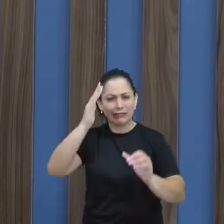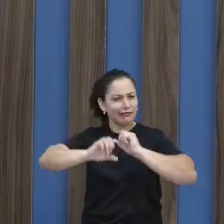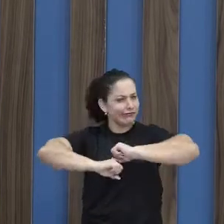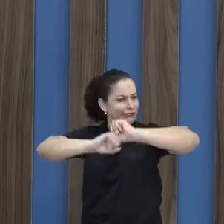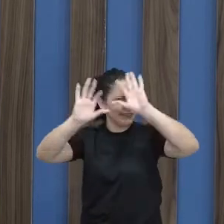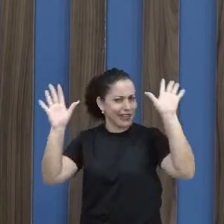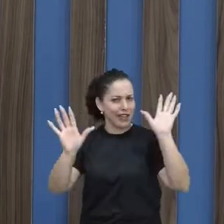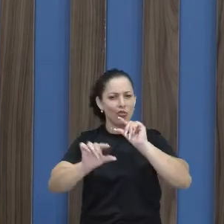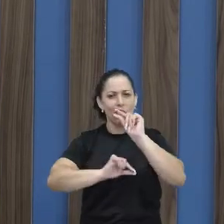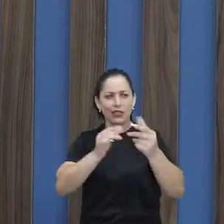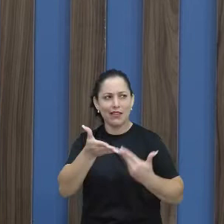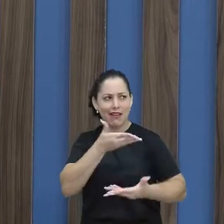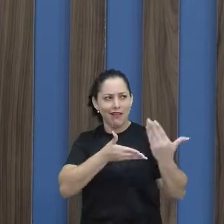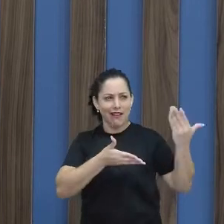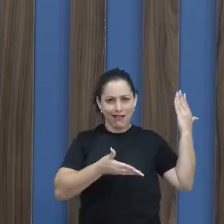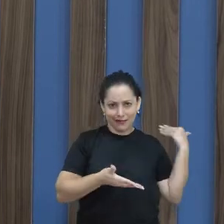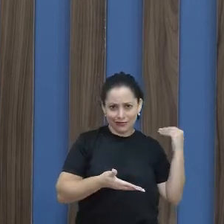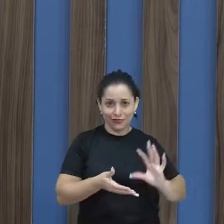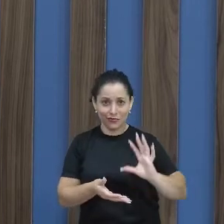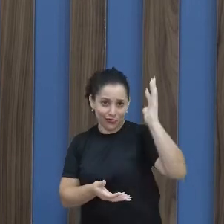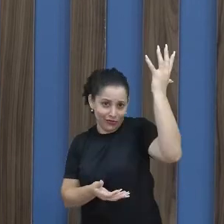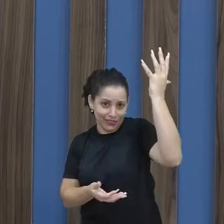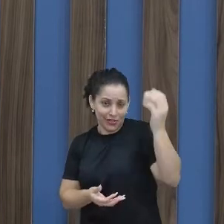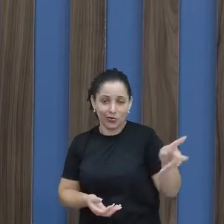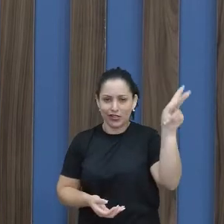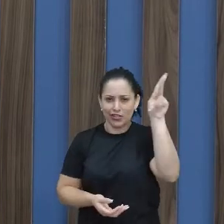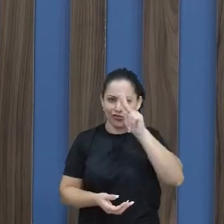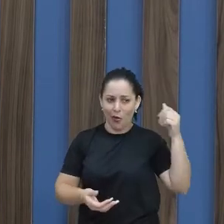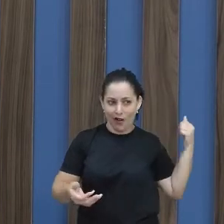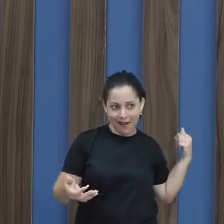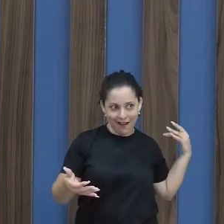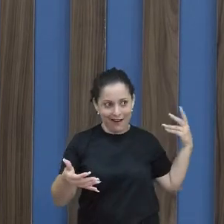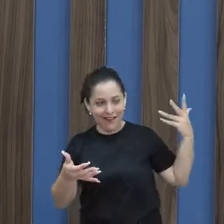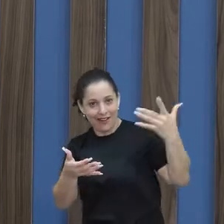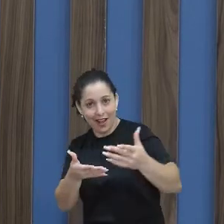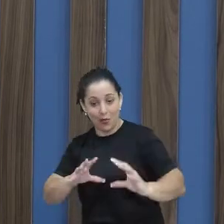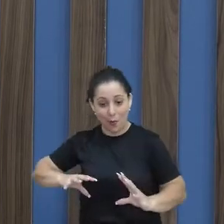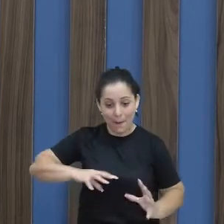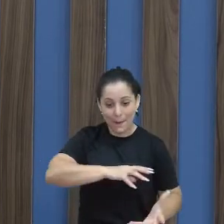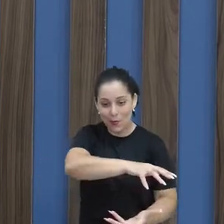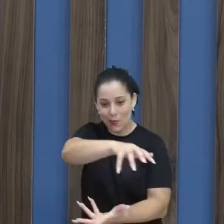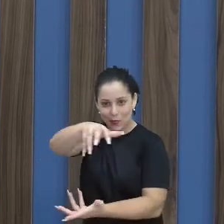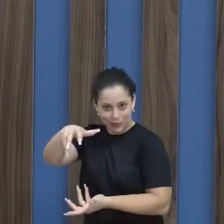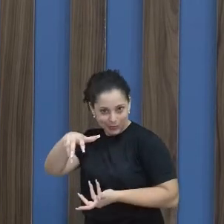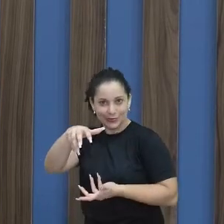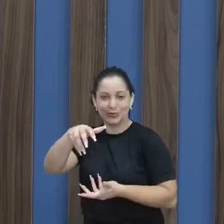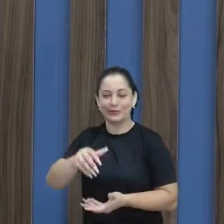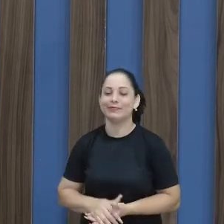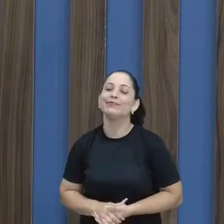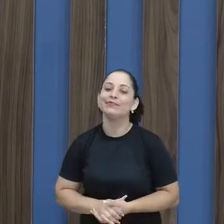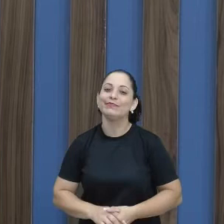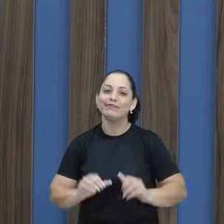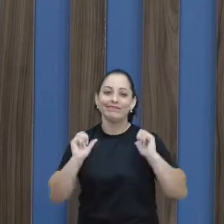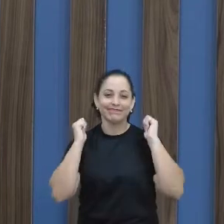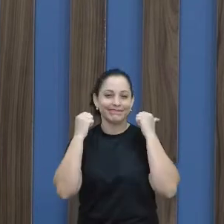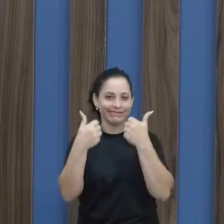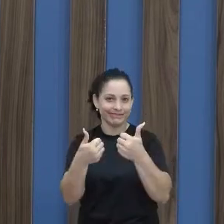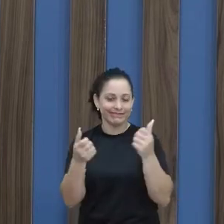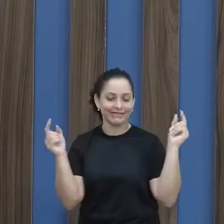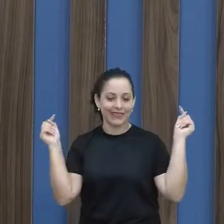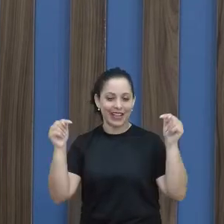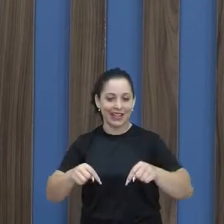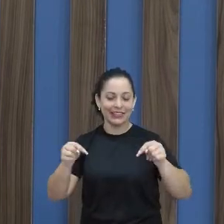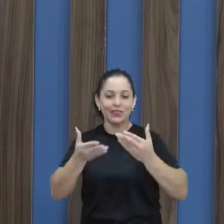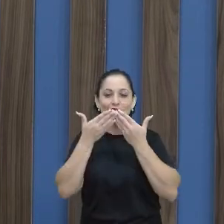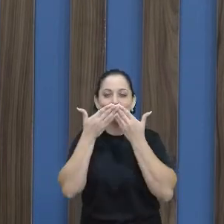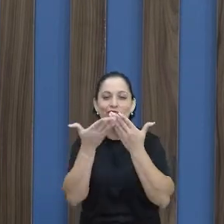os acontecimentos que ocorreu na história aí mundial da humanidade. Massa a gente estar aqui com